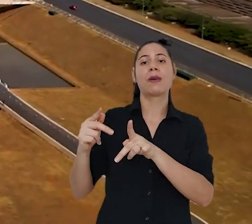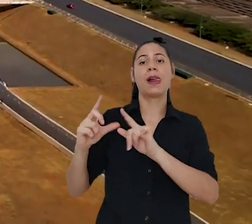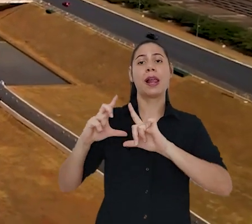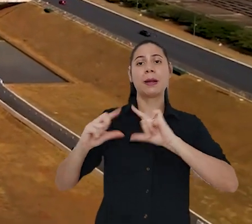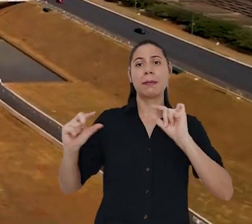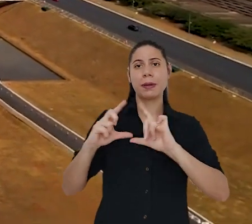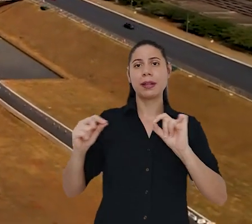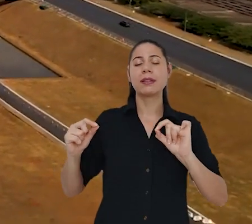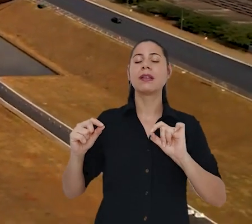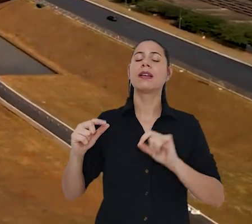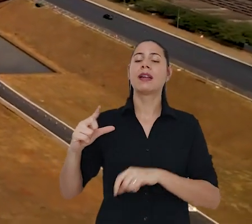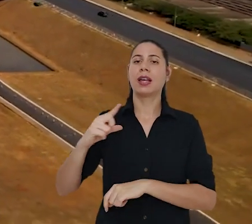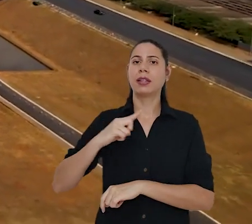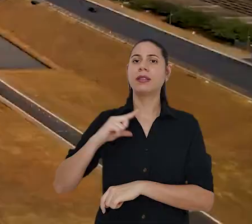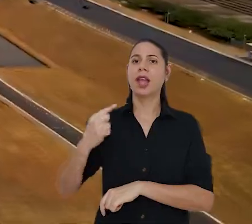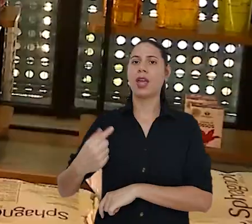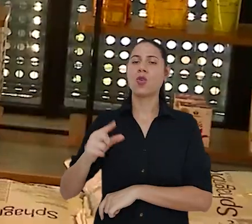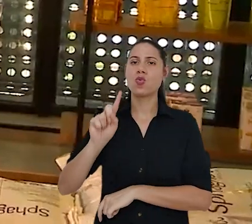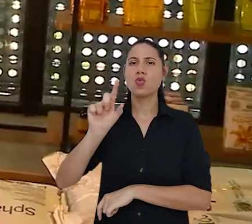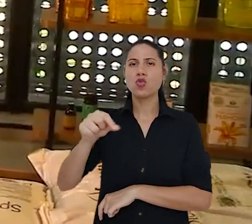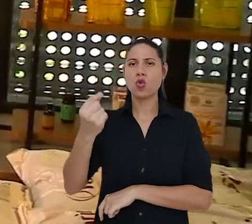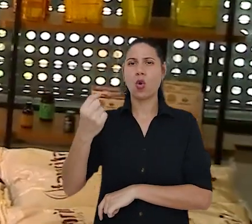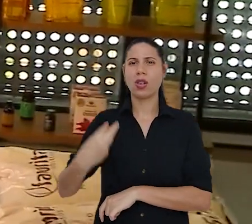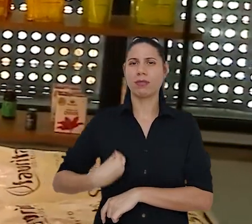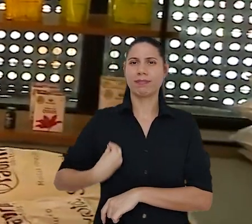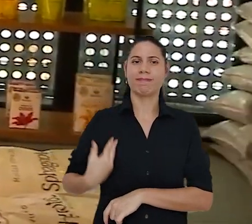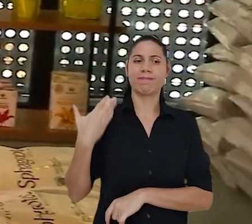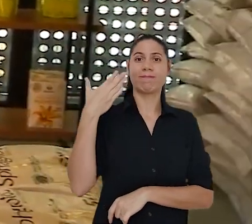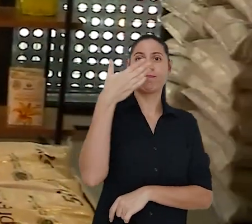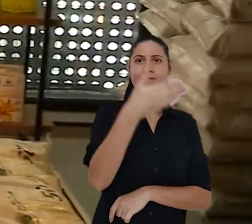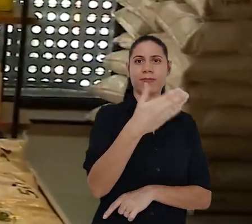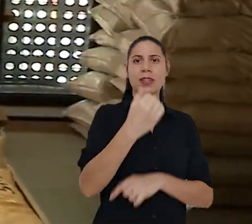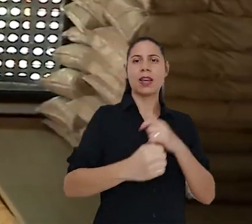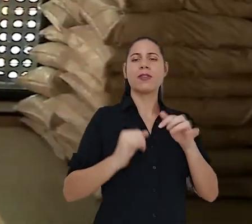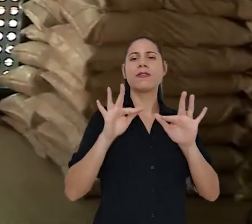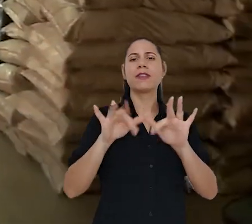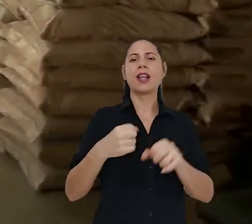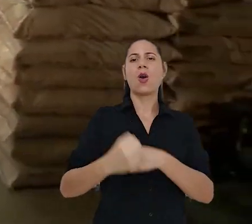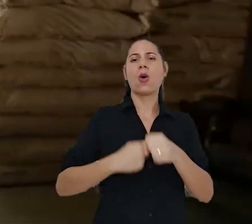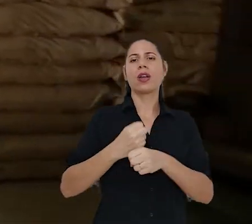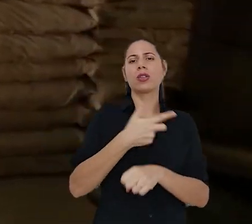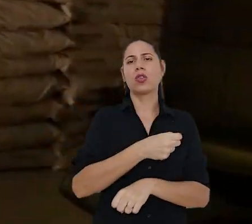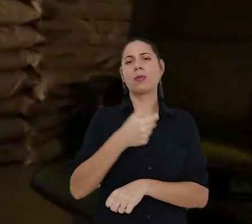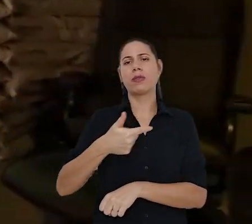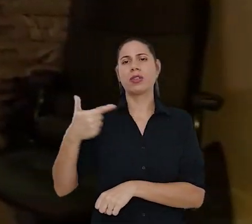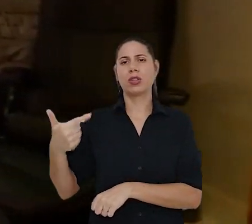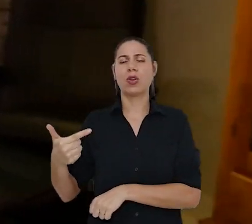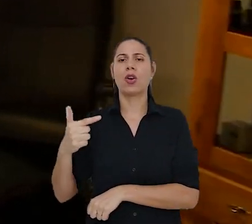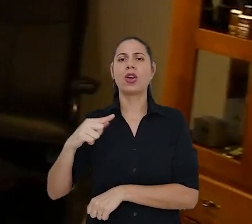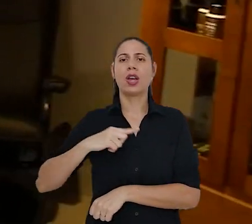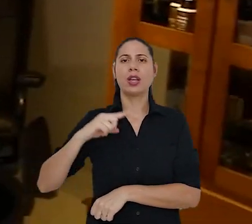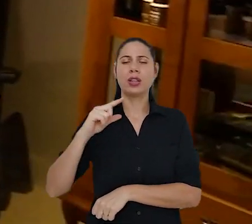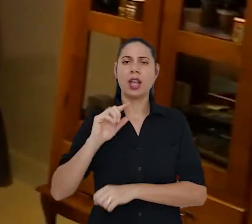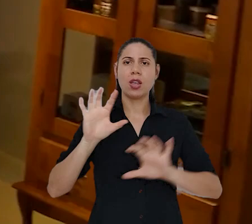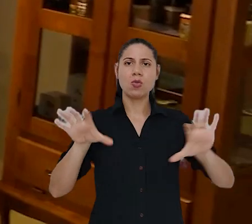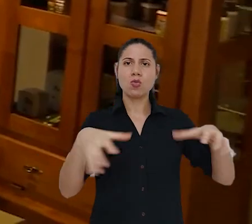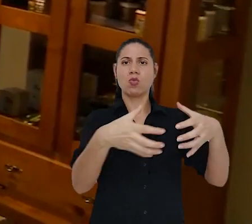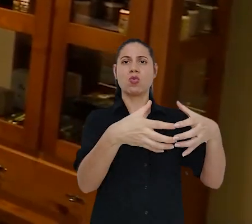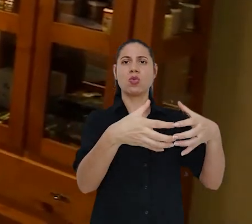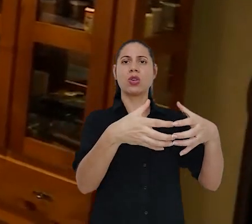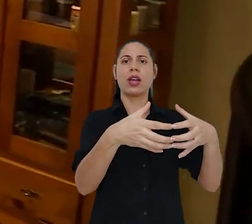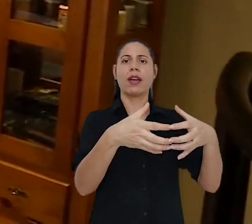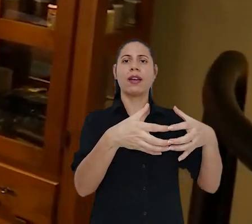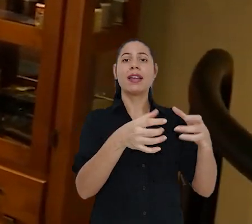opção presencial, já que desde o final de 2022, a capital conta com o único dispensário do mercado